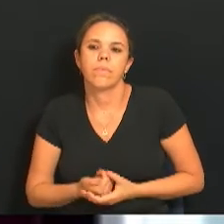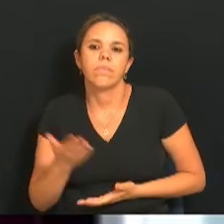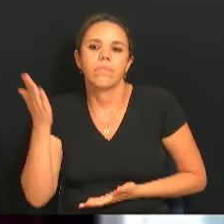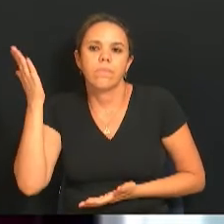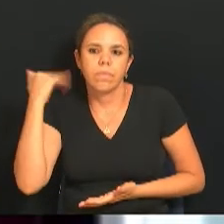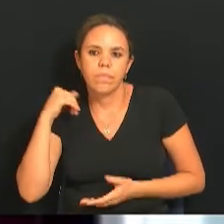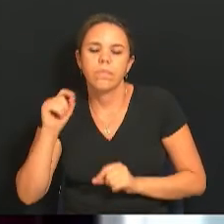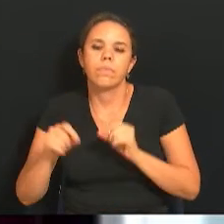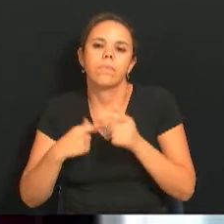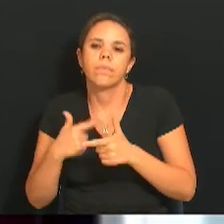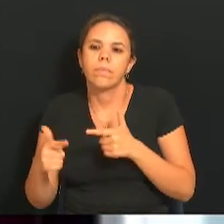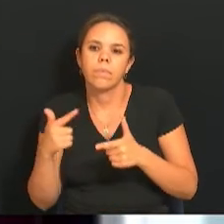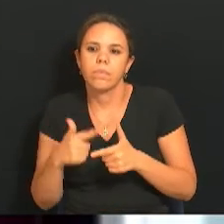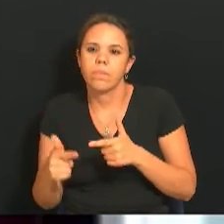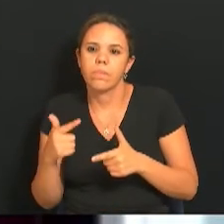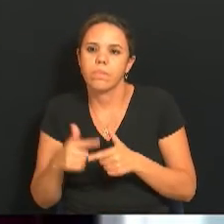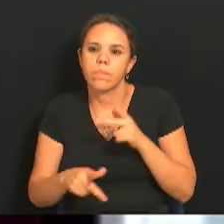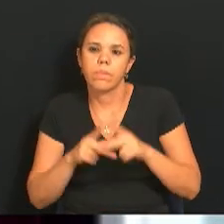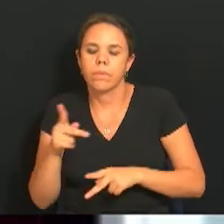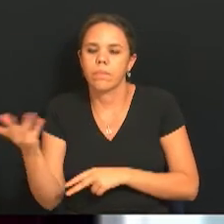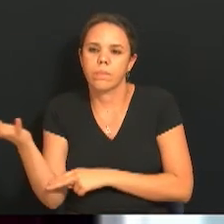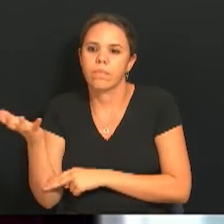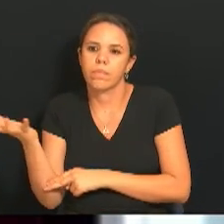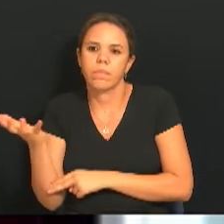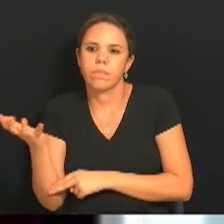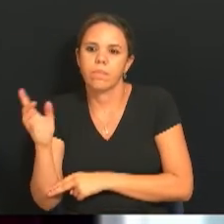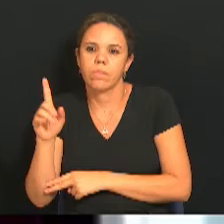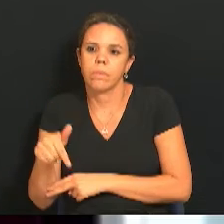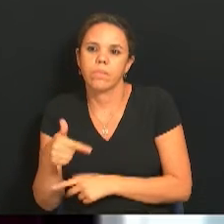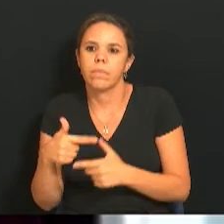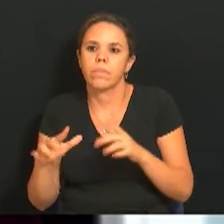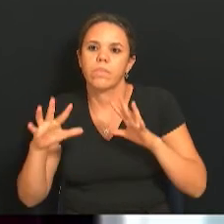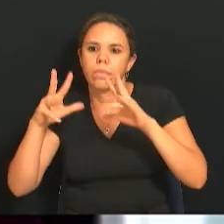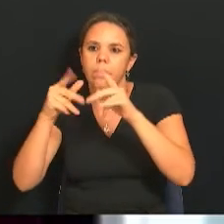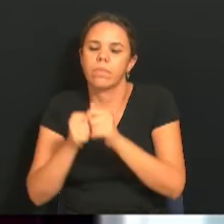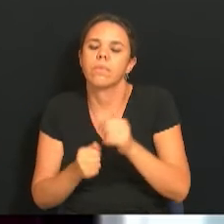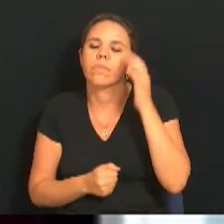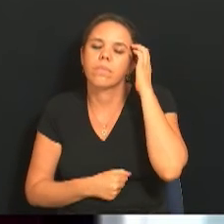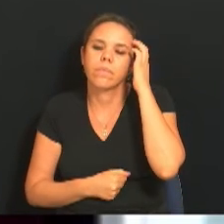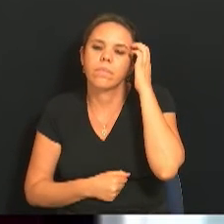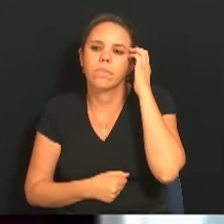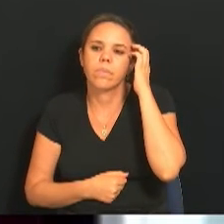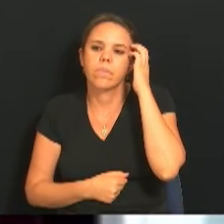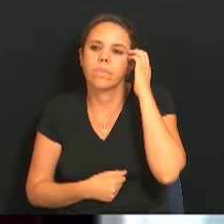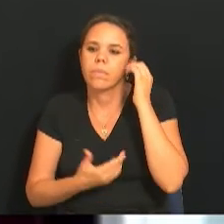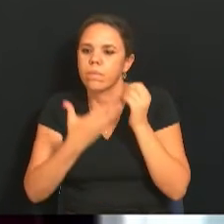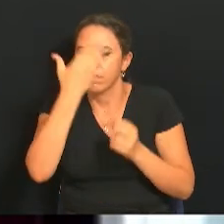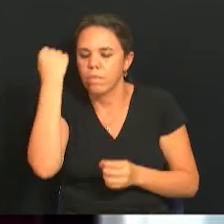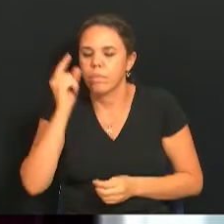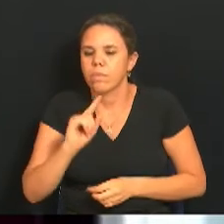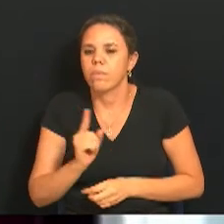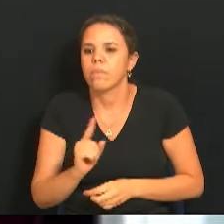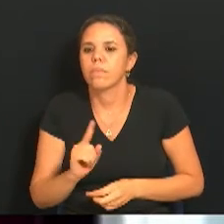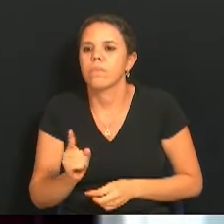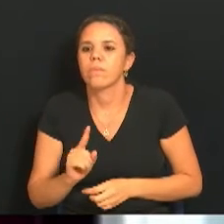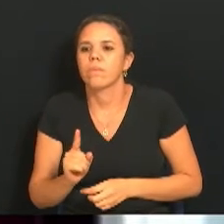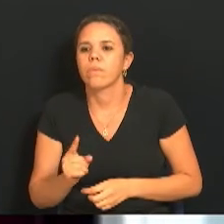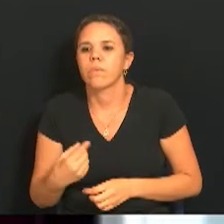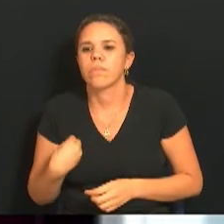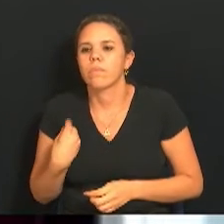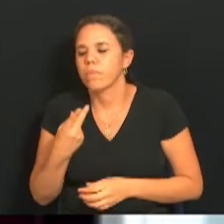esse problema das pessoas em situação de rua é um problema de todos, né? Não esquecendo que estamos falando